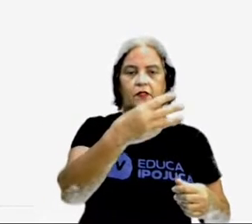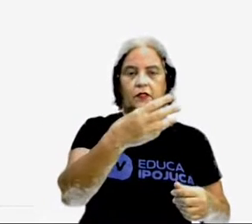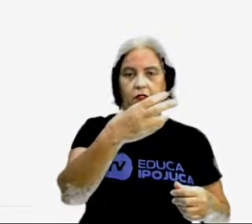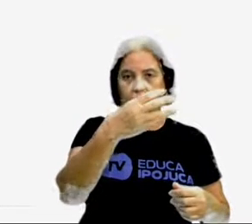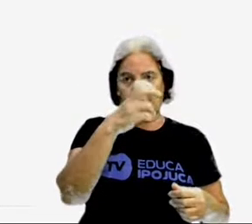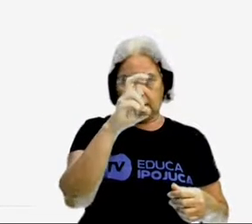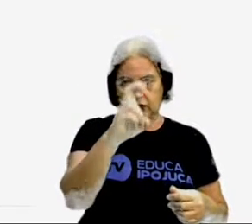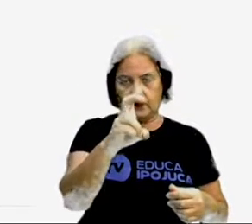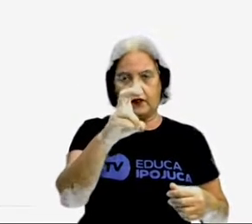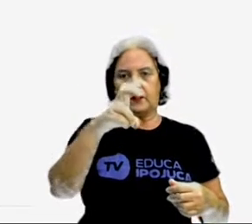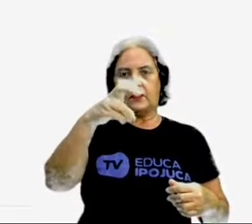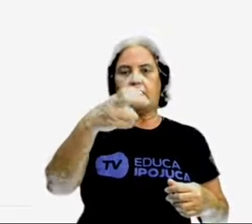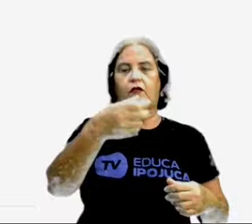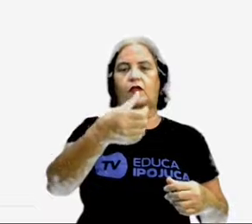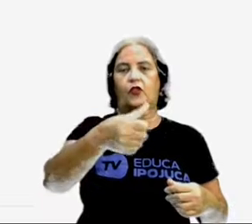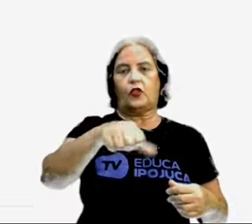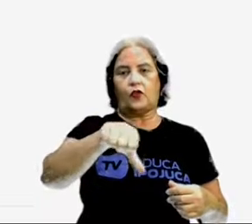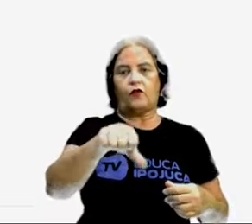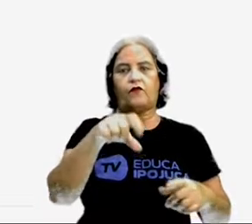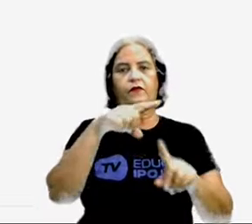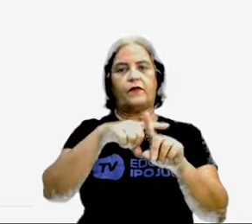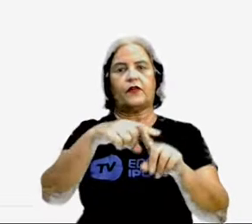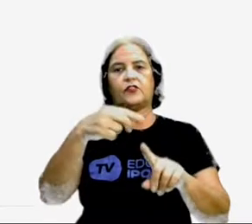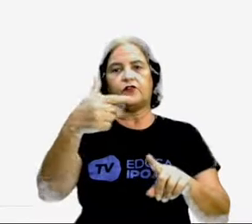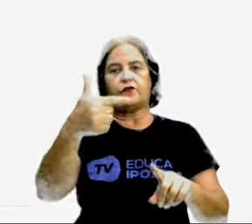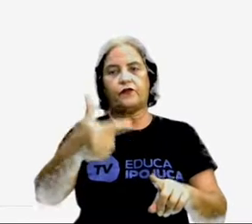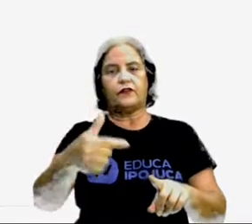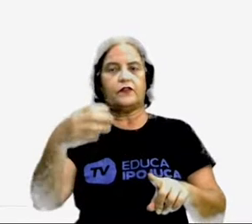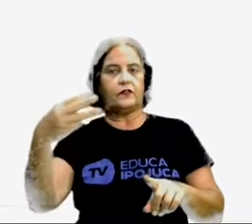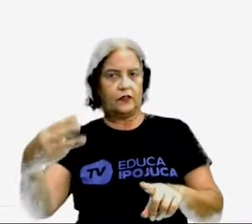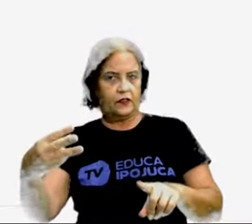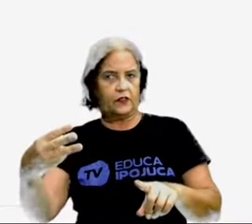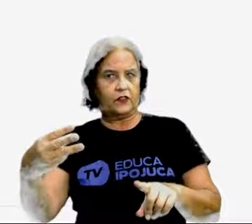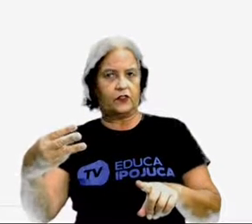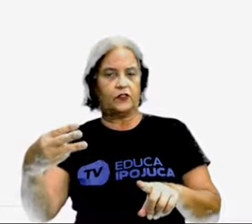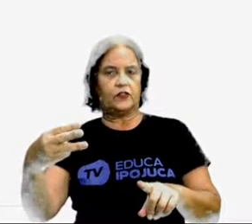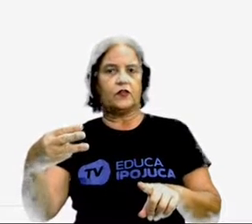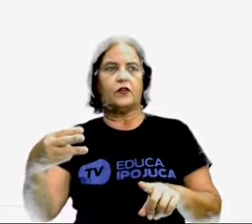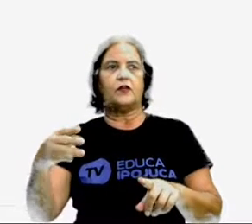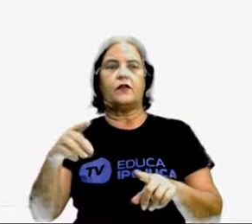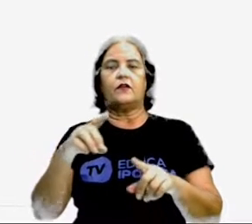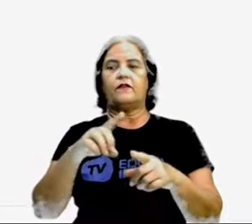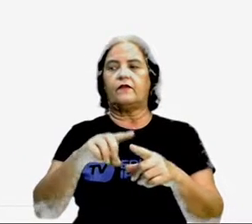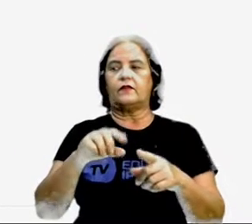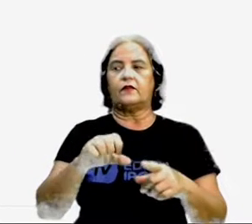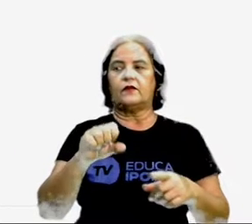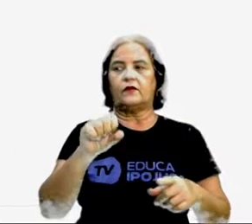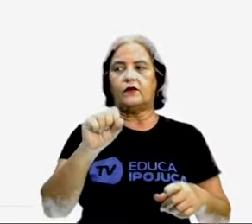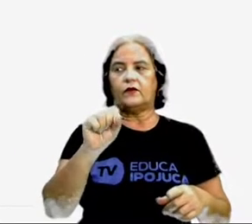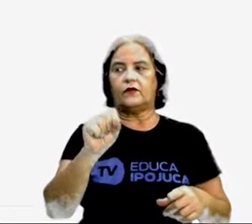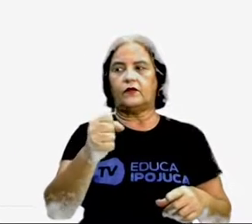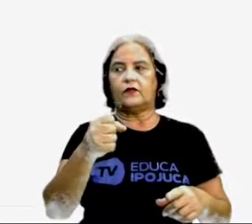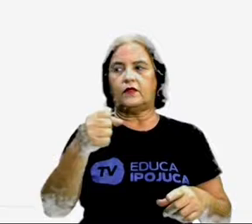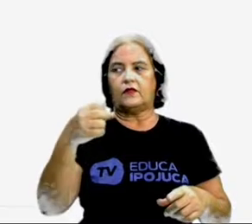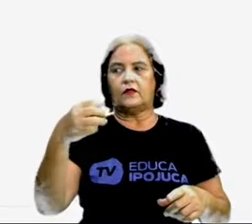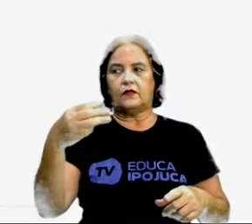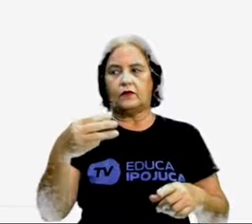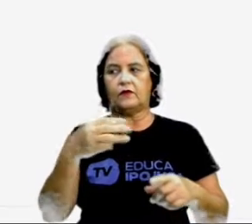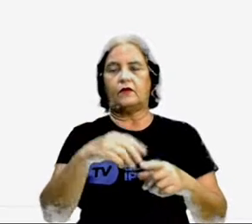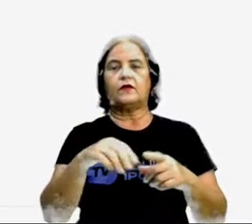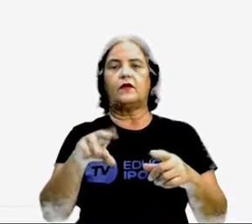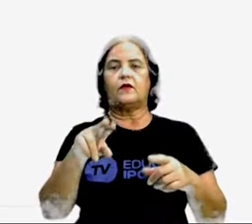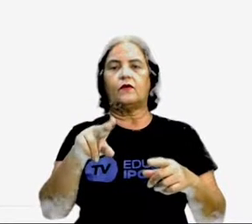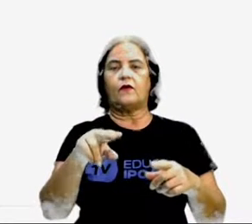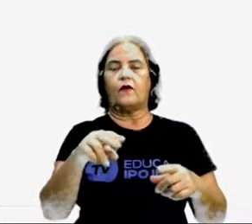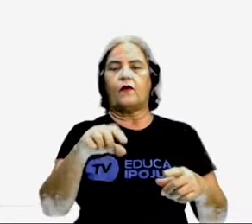igual a 82. Logo, x é igual a 82 dividido por 2, x é igual a